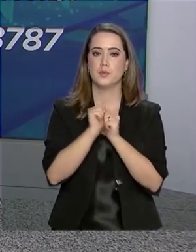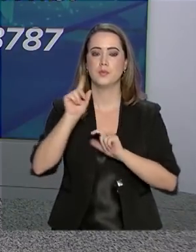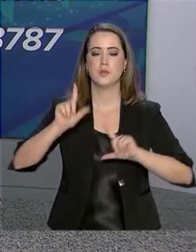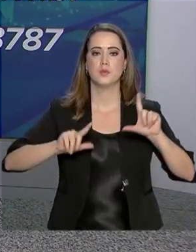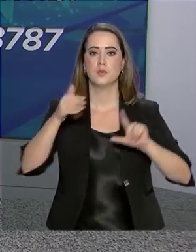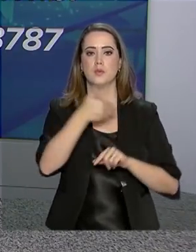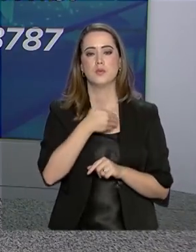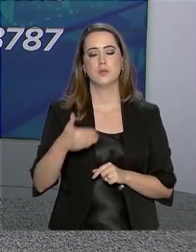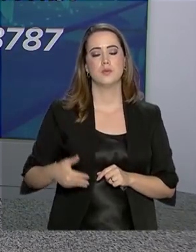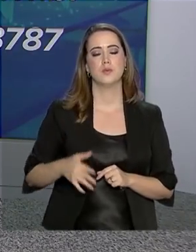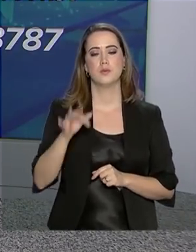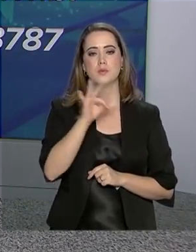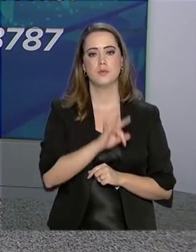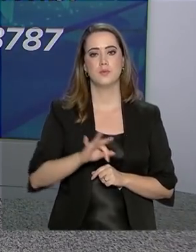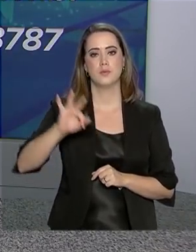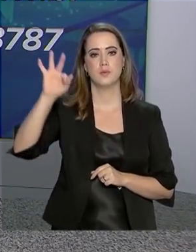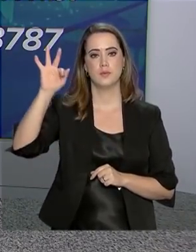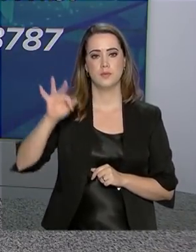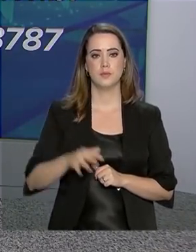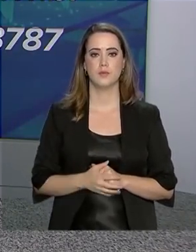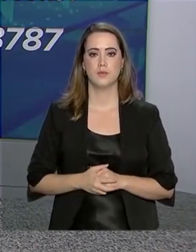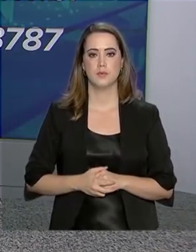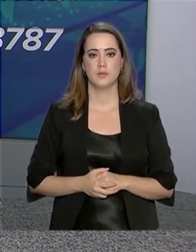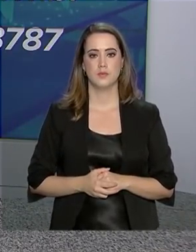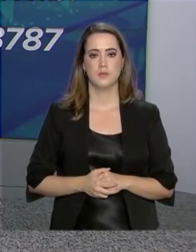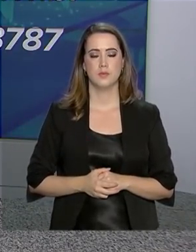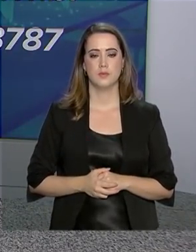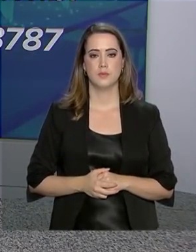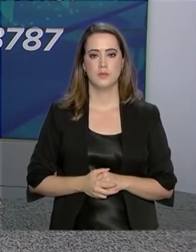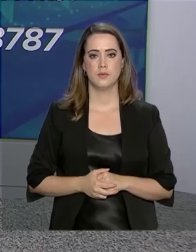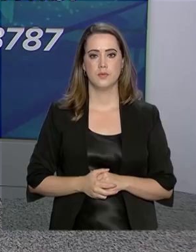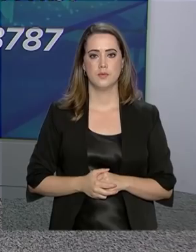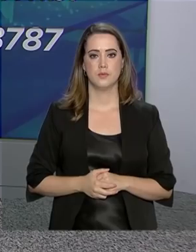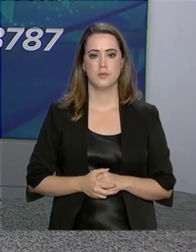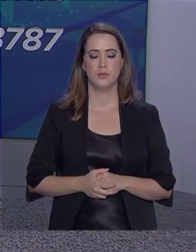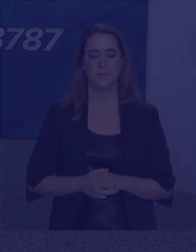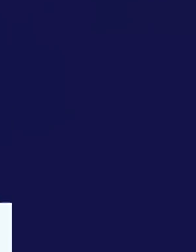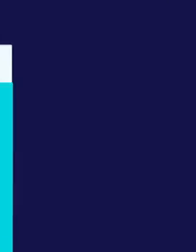para você e continue com a gente na NBR a TV do Governo